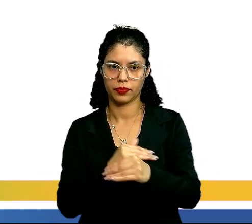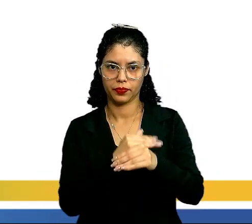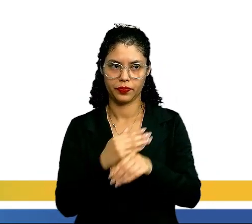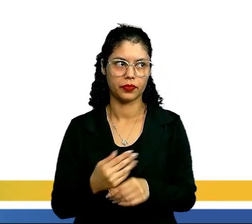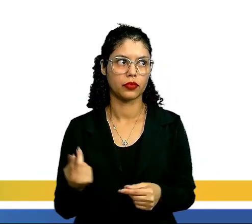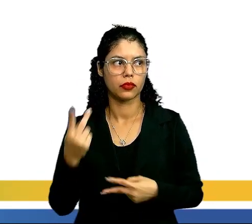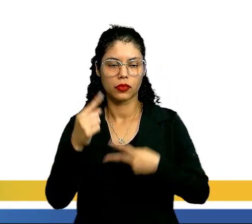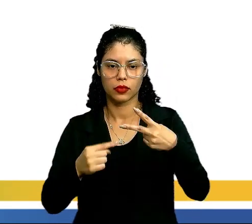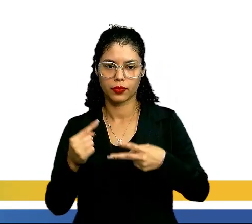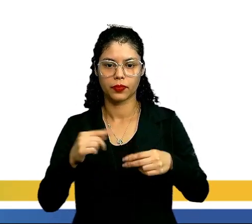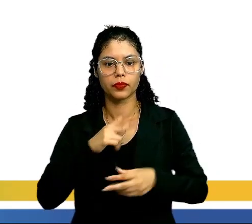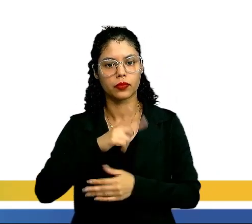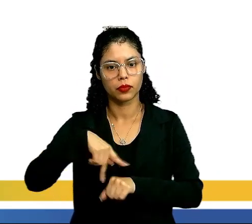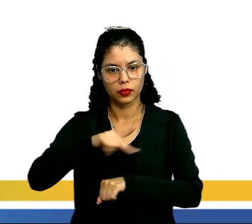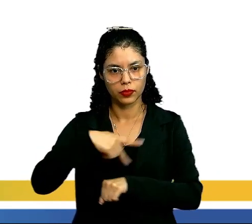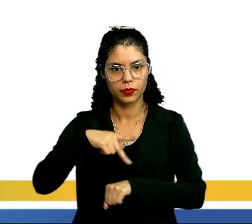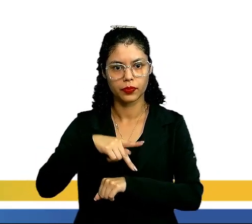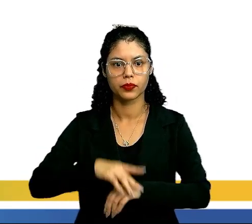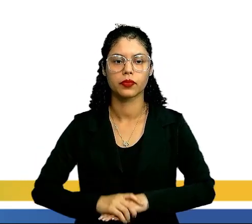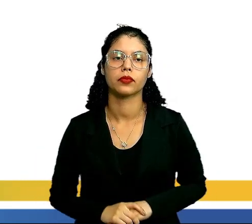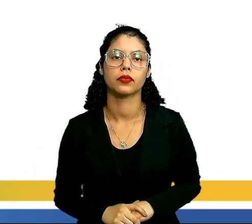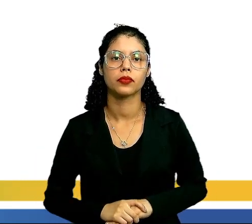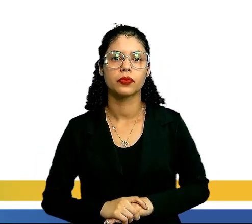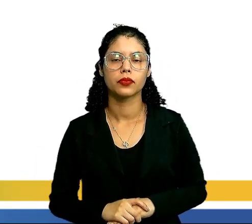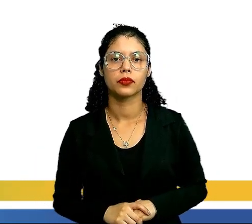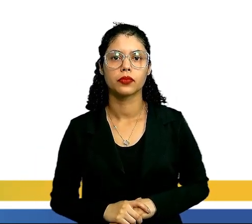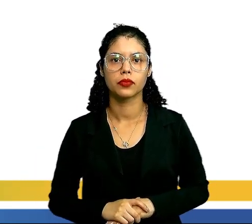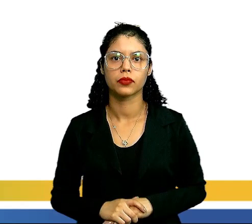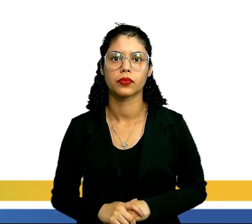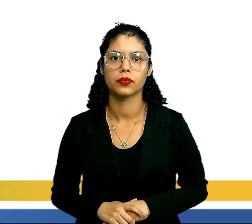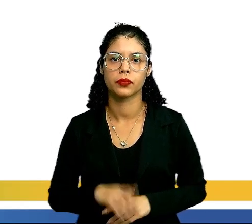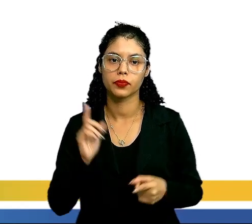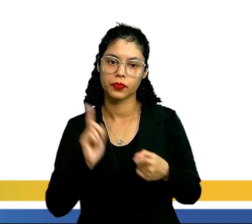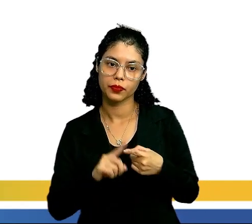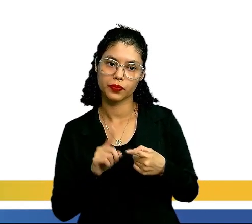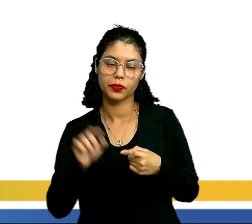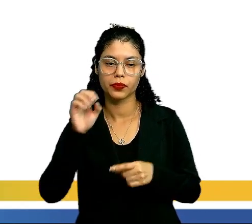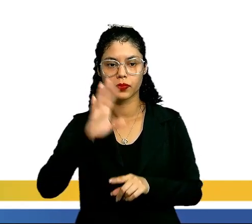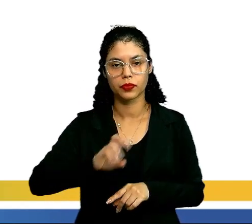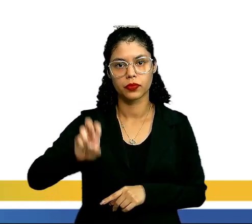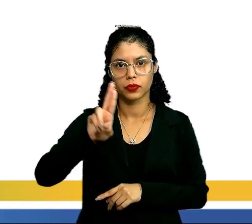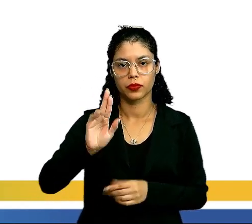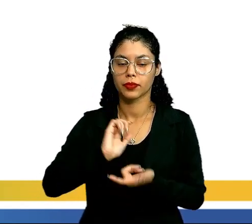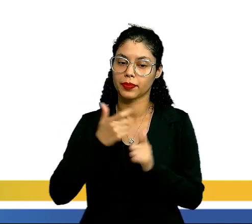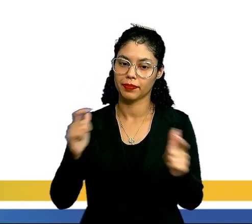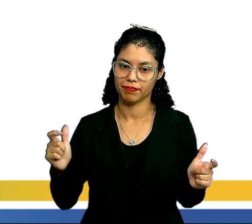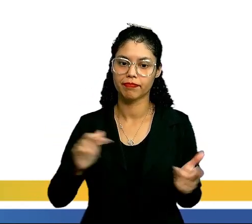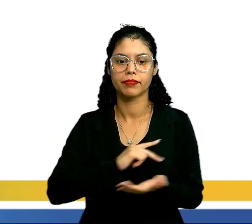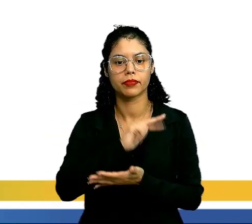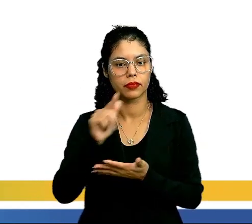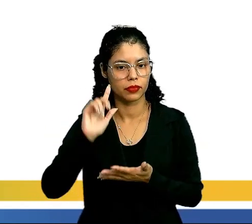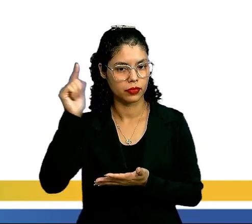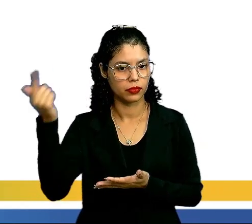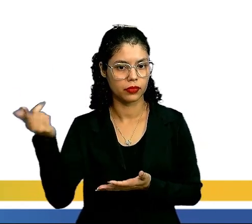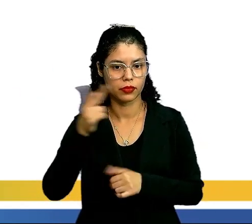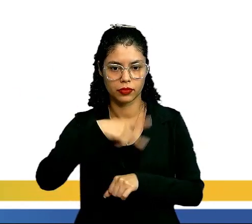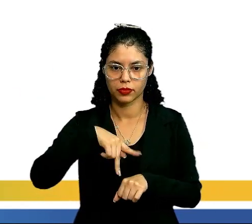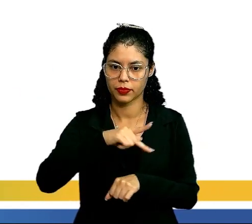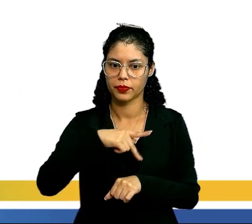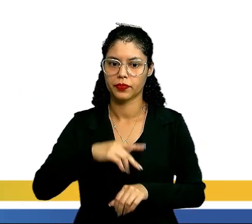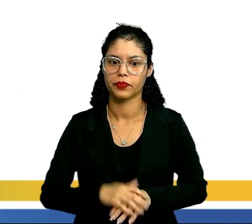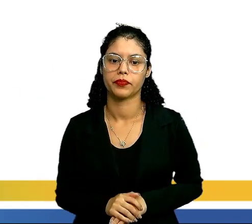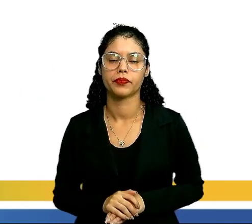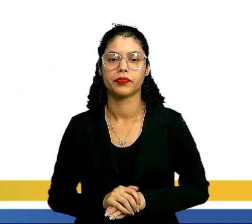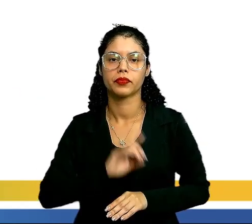visão igualitária. Ela não dá essa visão igualitária justamente porque a Europa parece ser maior do que vários outros países